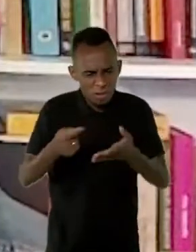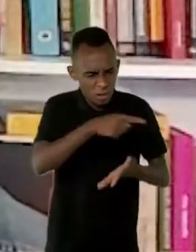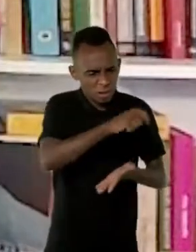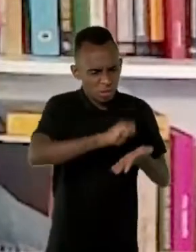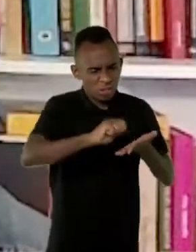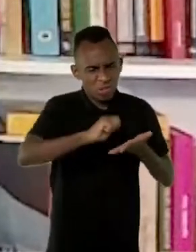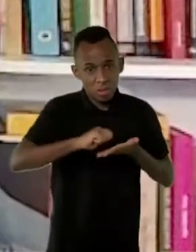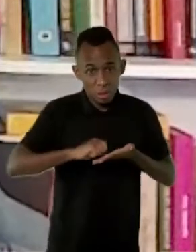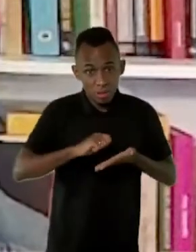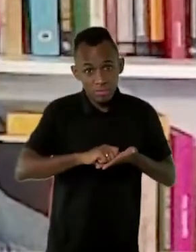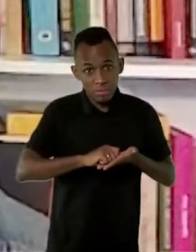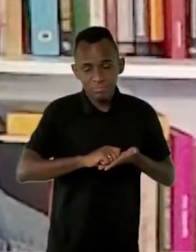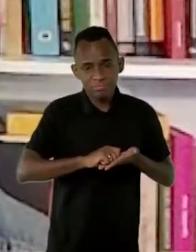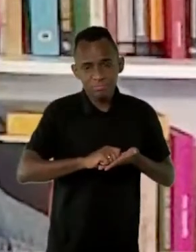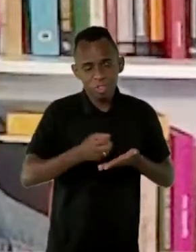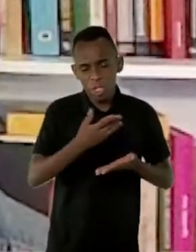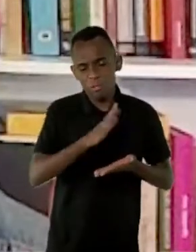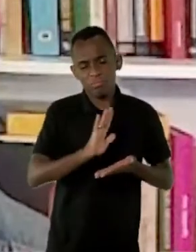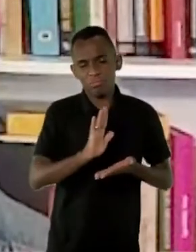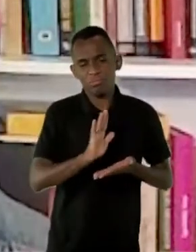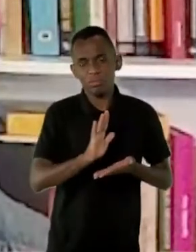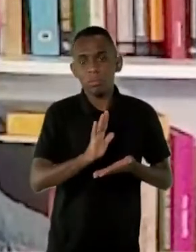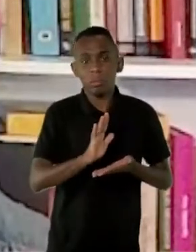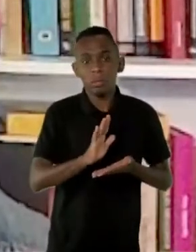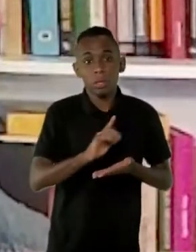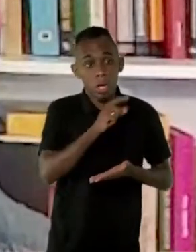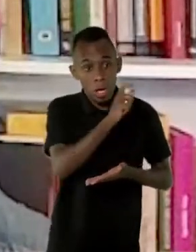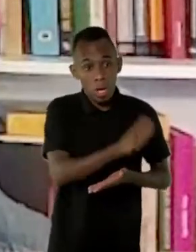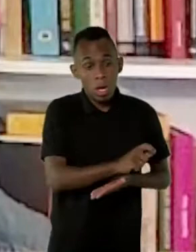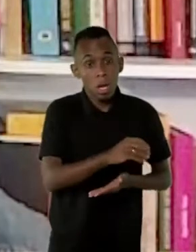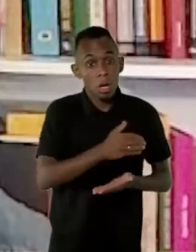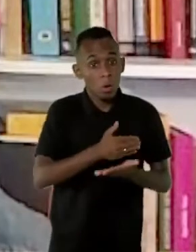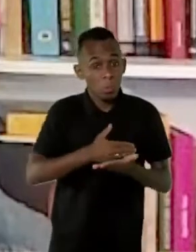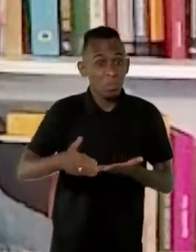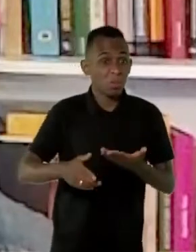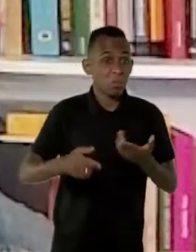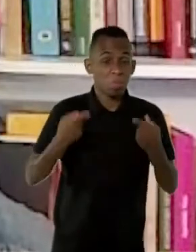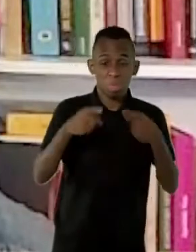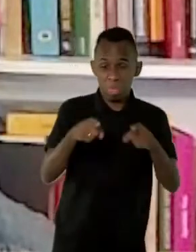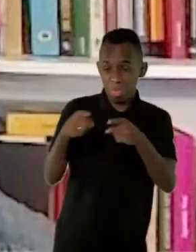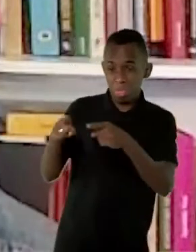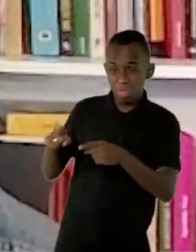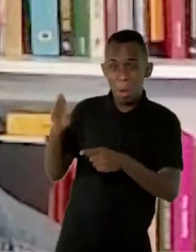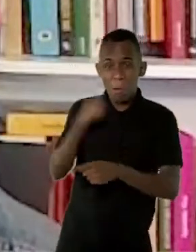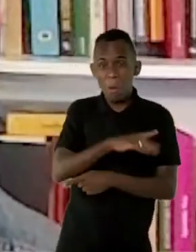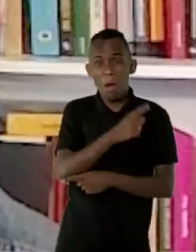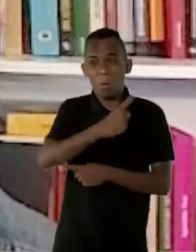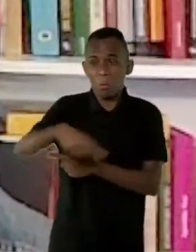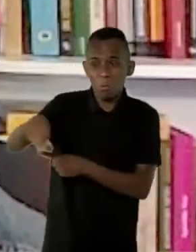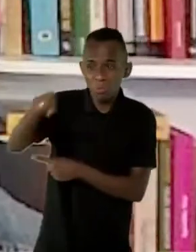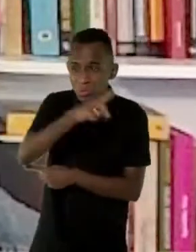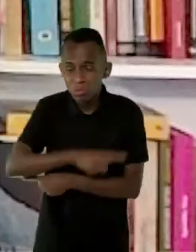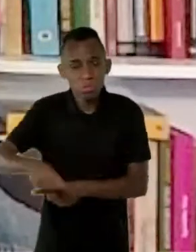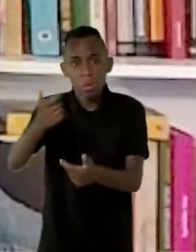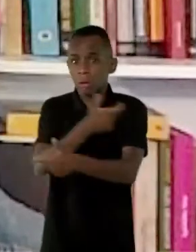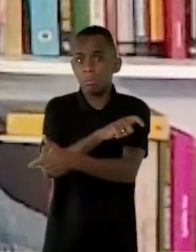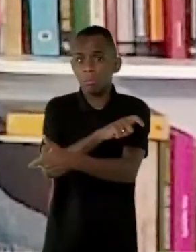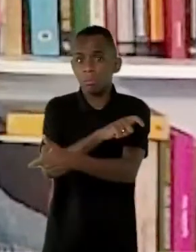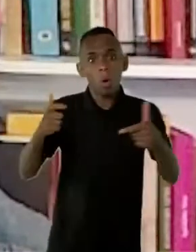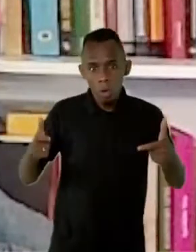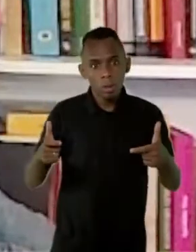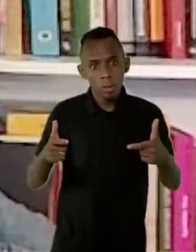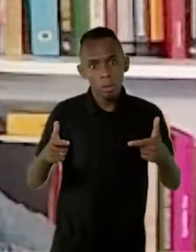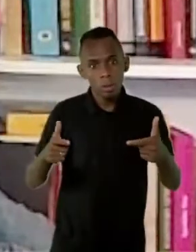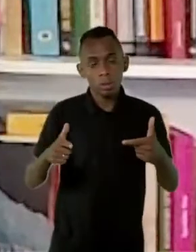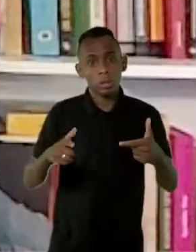Carolina ficou muito verborrágica. Ela começou a falar mal de todo mundo muito abertamente. Então, as TVs,